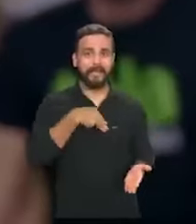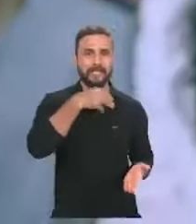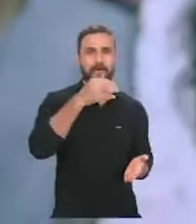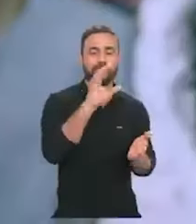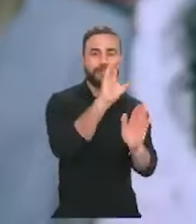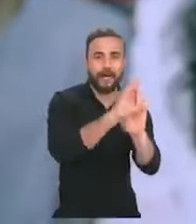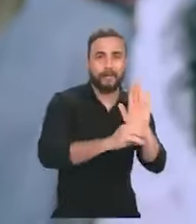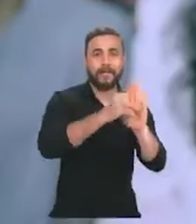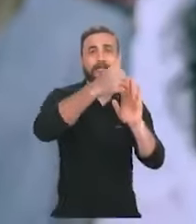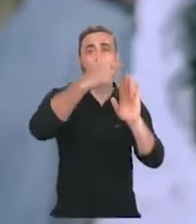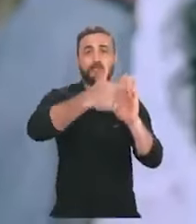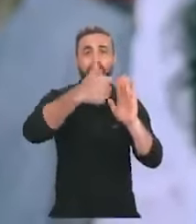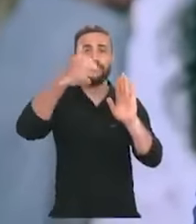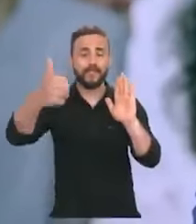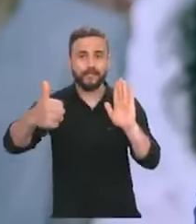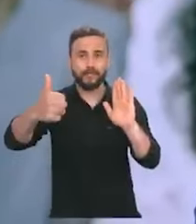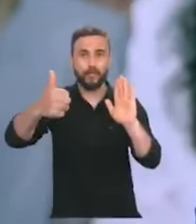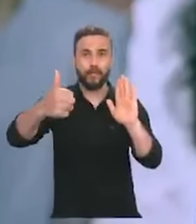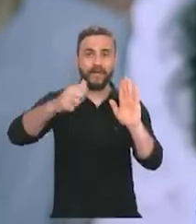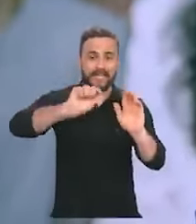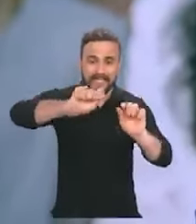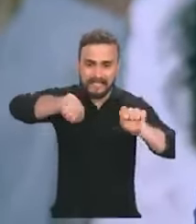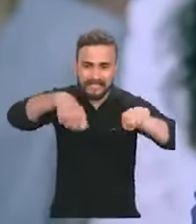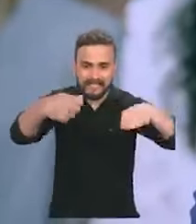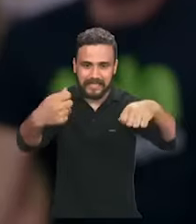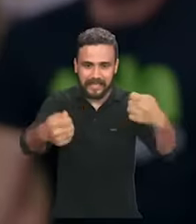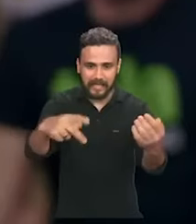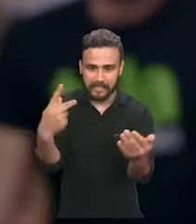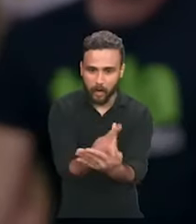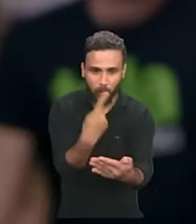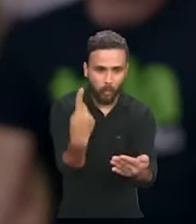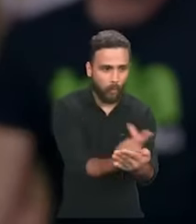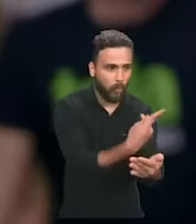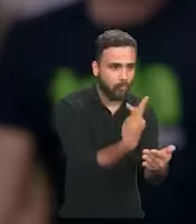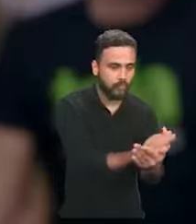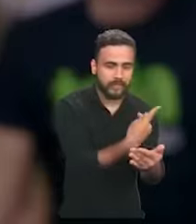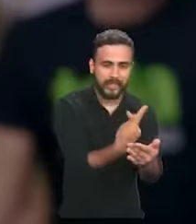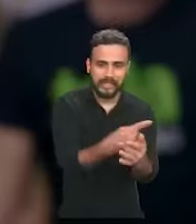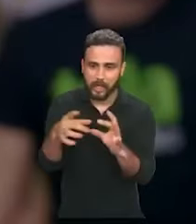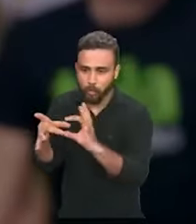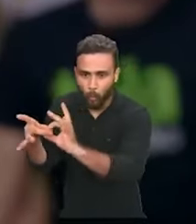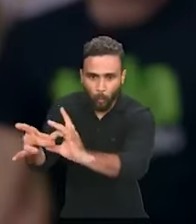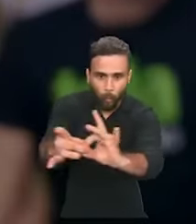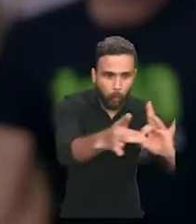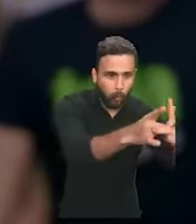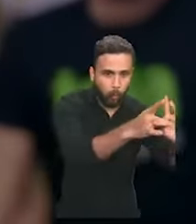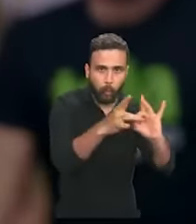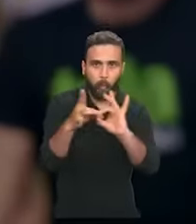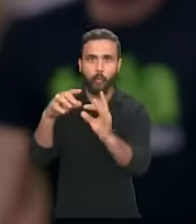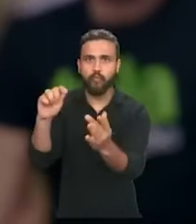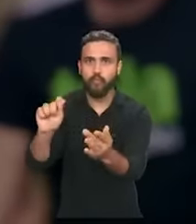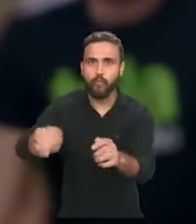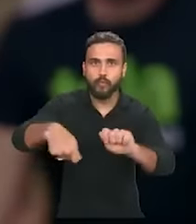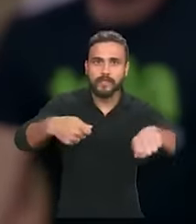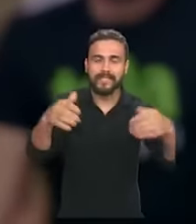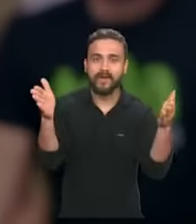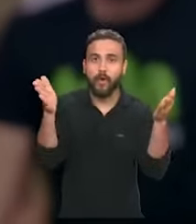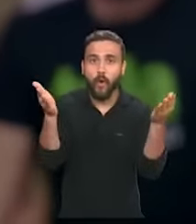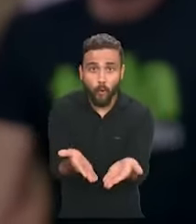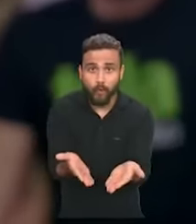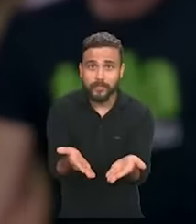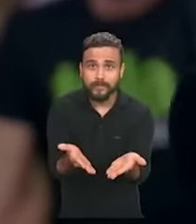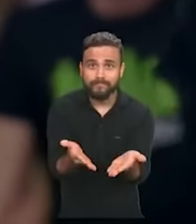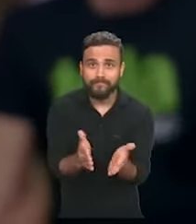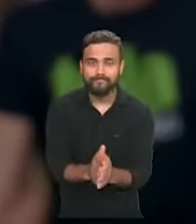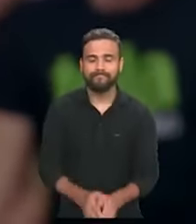sinais todos estão acontecendo de uma vez então eh a própria apostasia o espírito de engano né o apóstolo